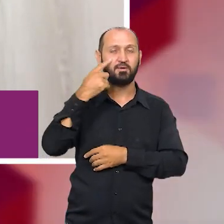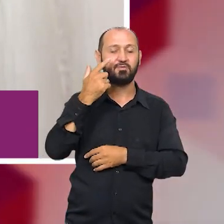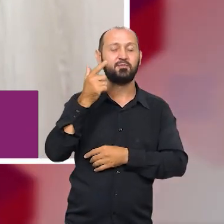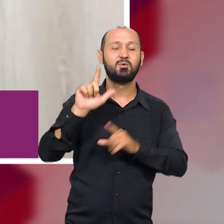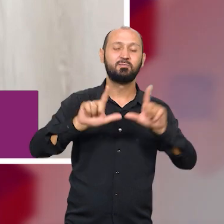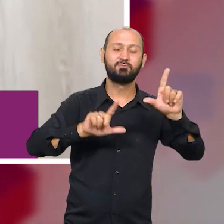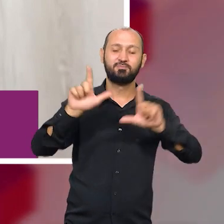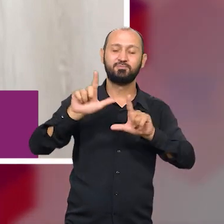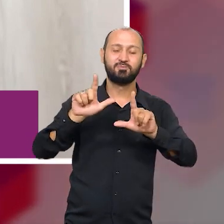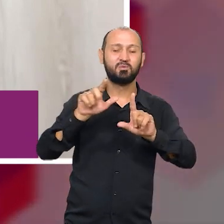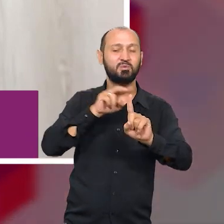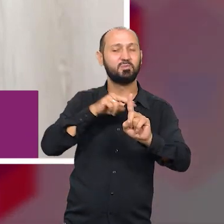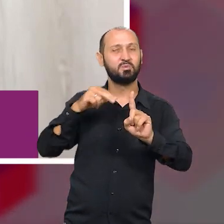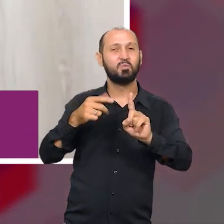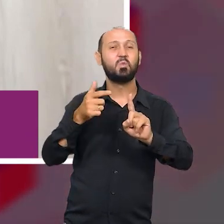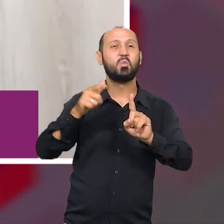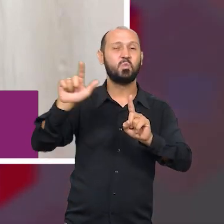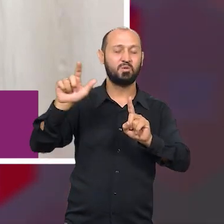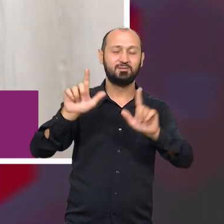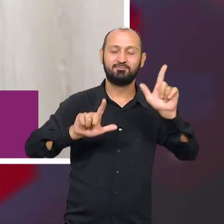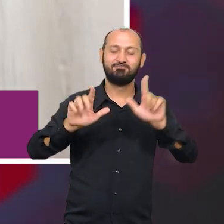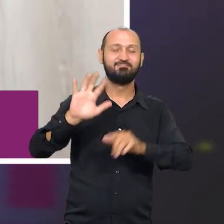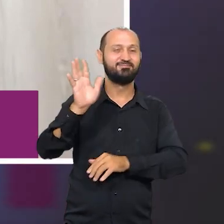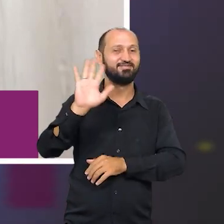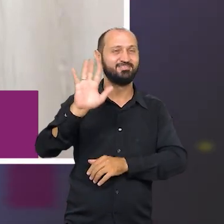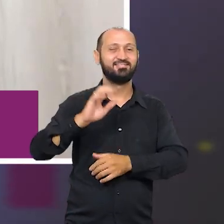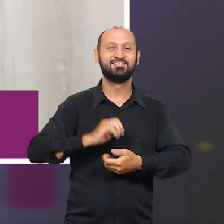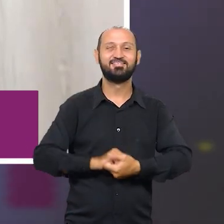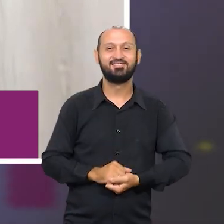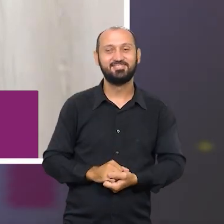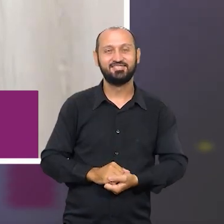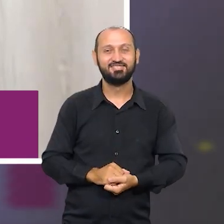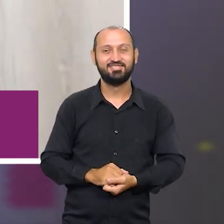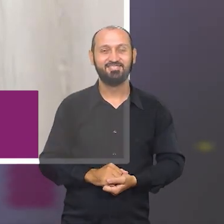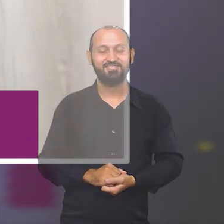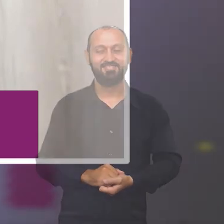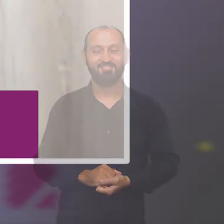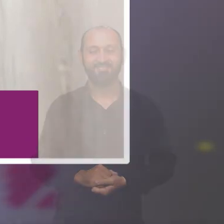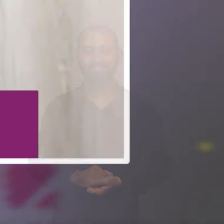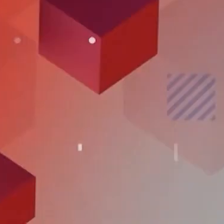Voltamos com o próximo tema, numa outra edição. Até lá. Tchau, tchau.